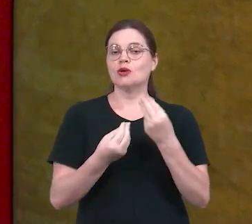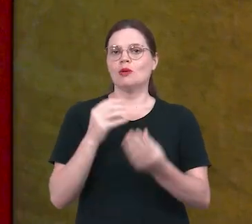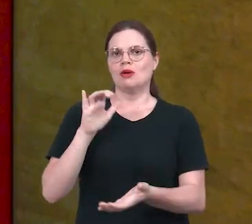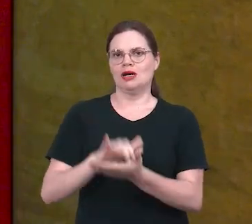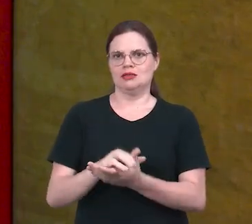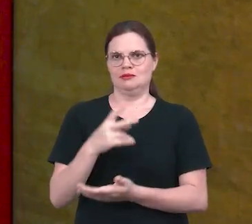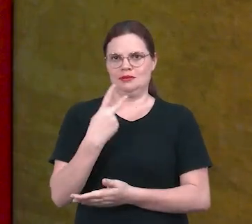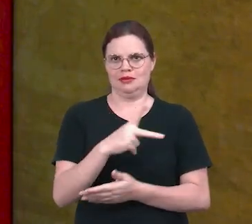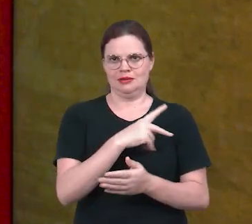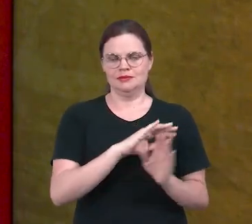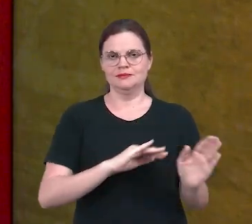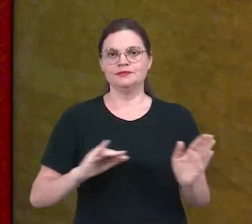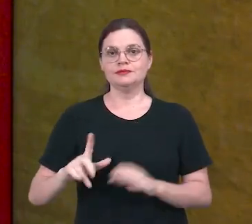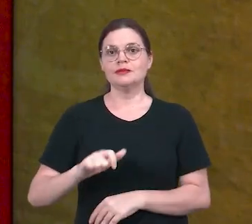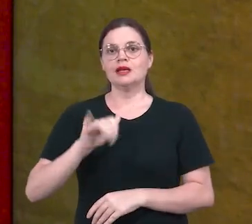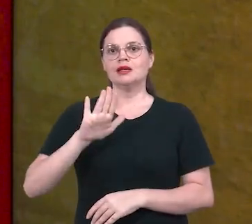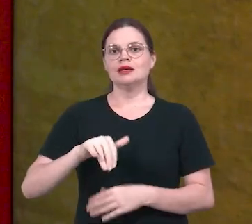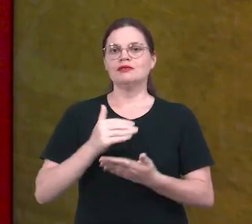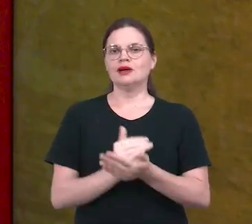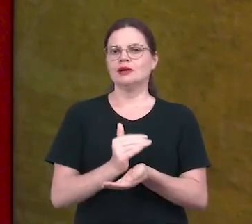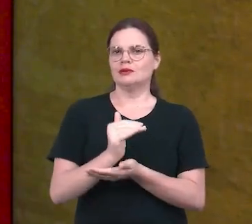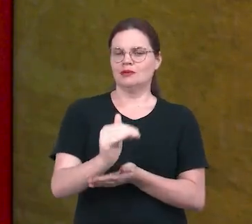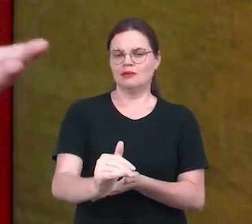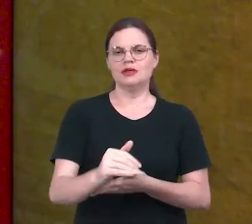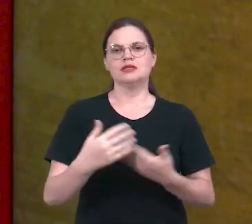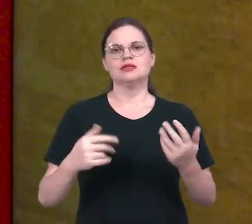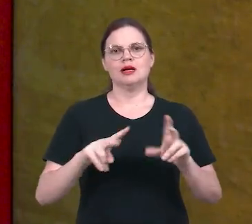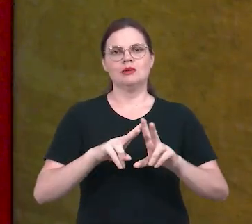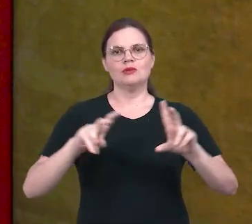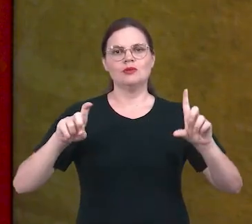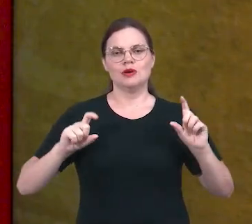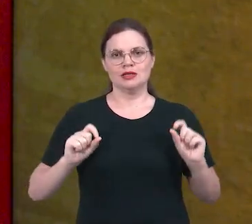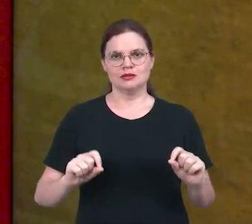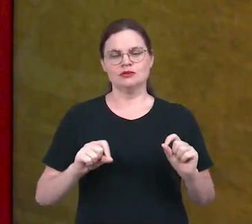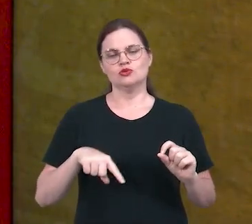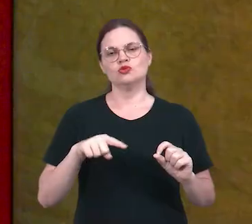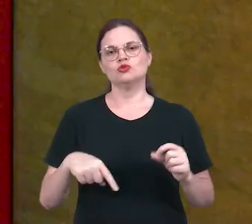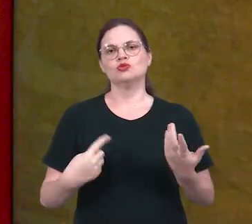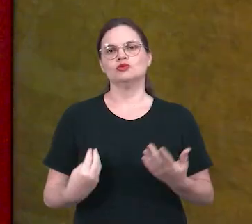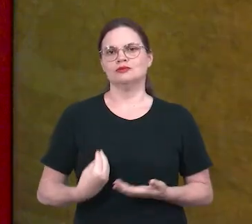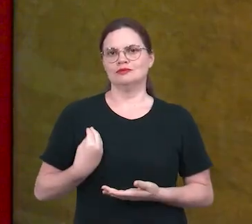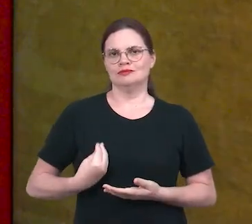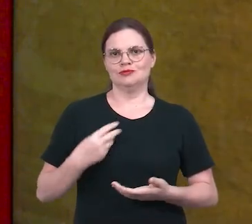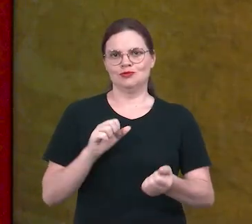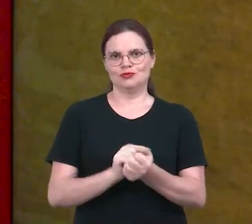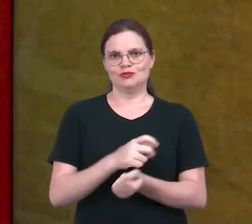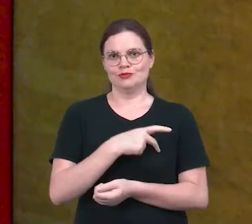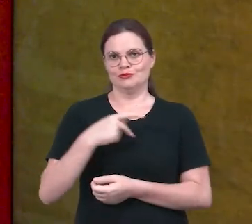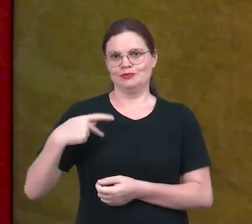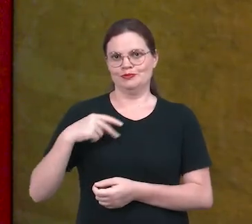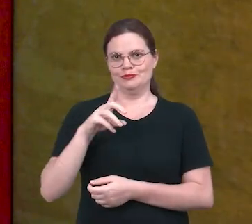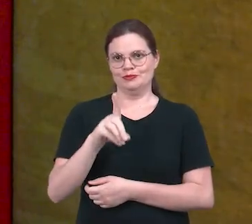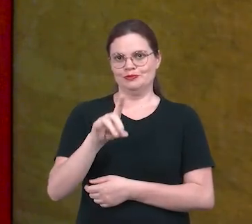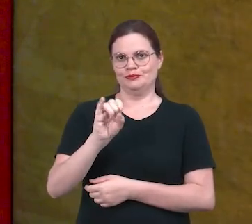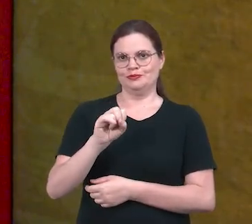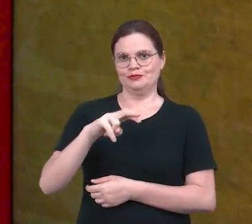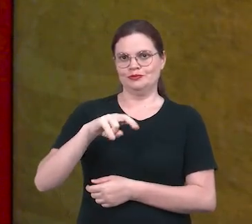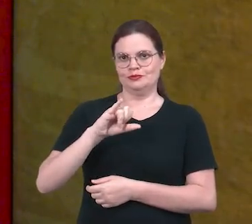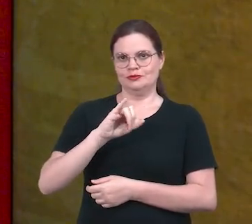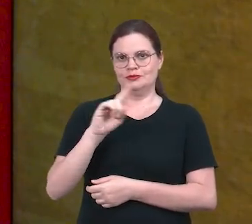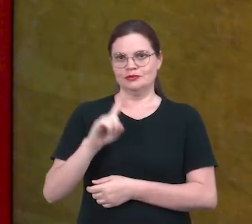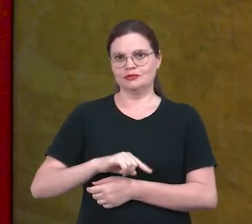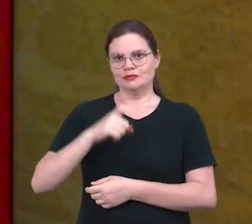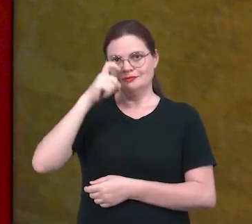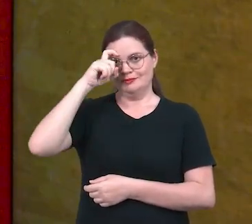o texto e a introdução do assunto, que está sempre conosco, pastor Diniz Cipreste,